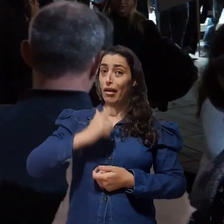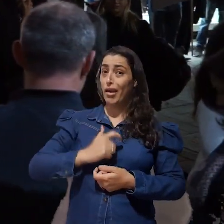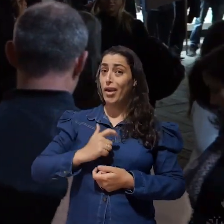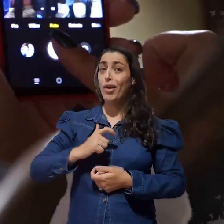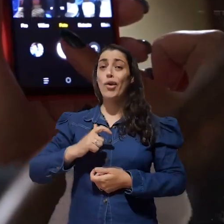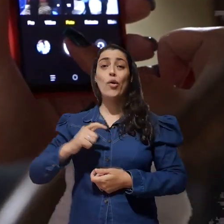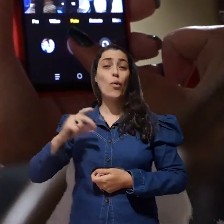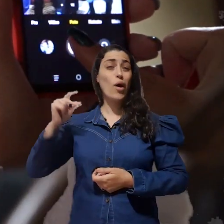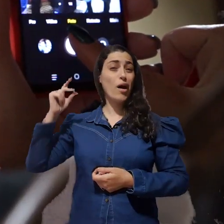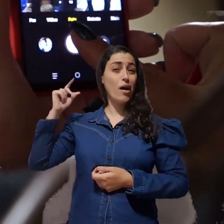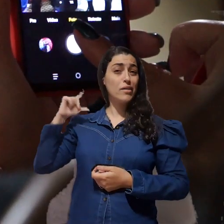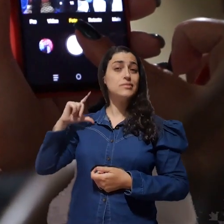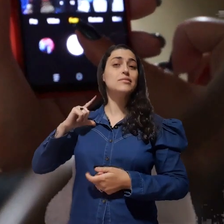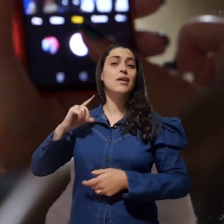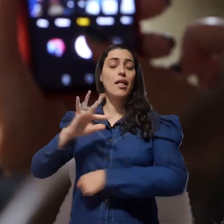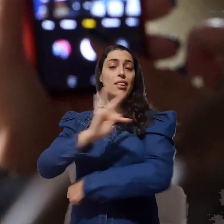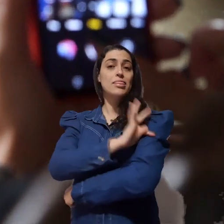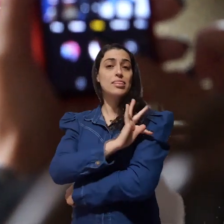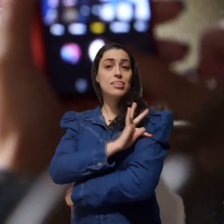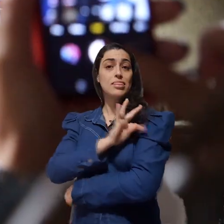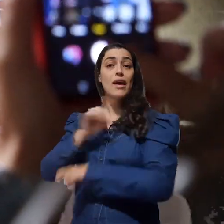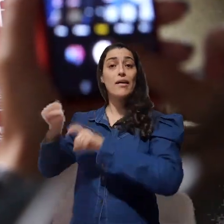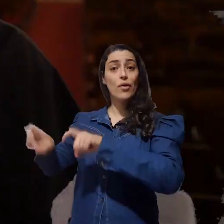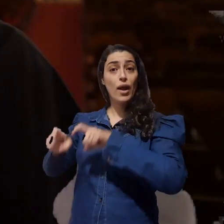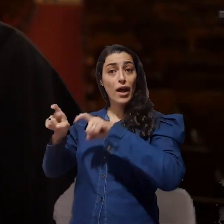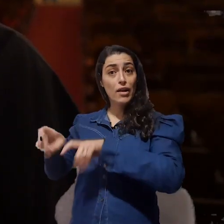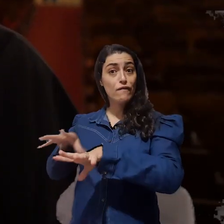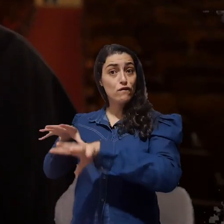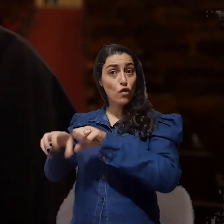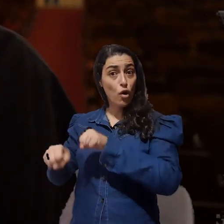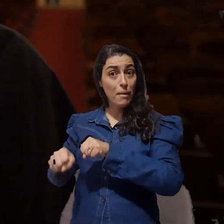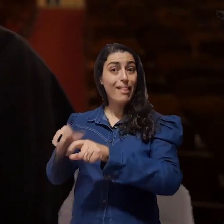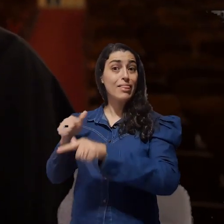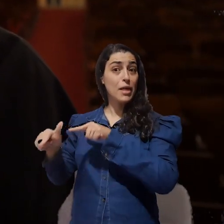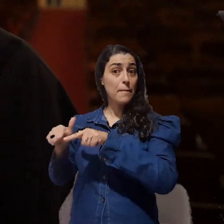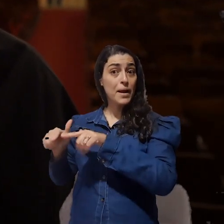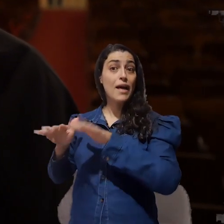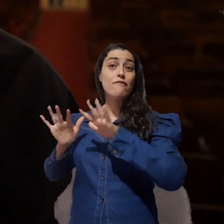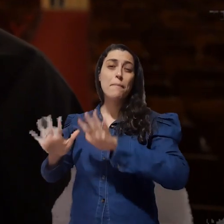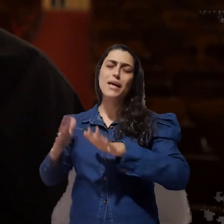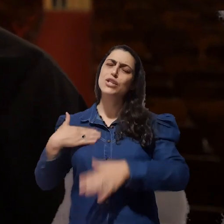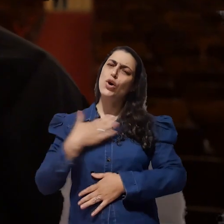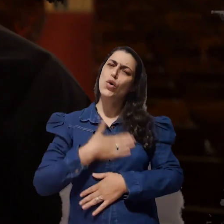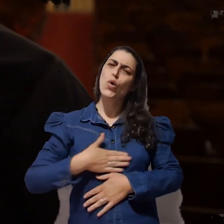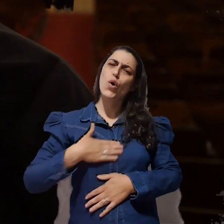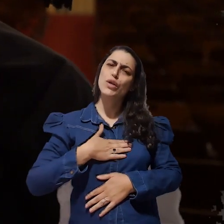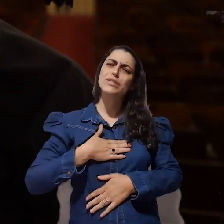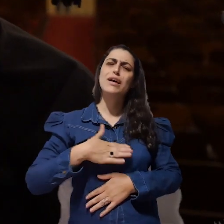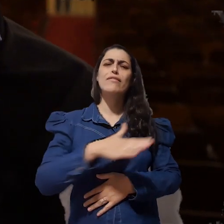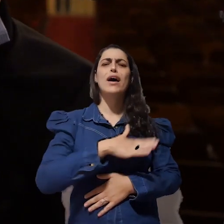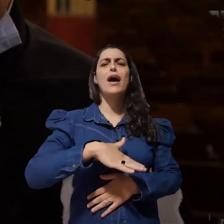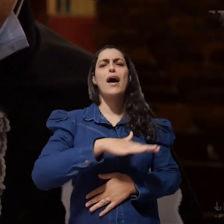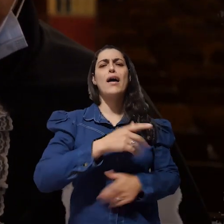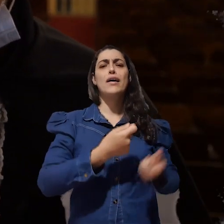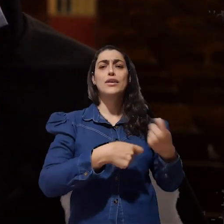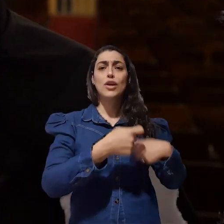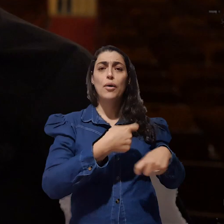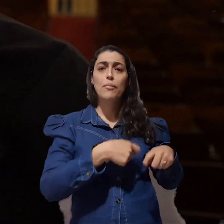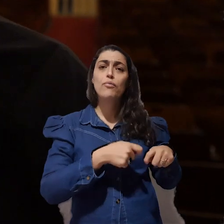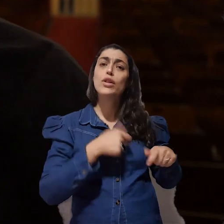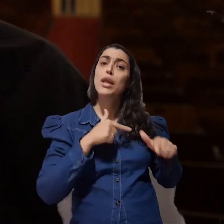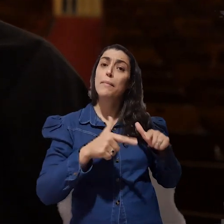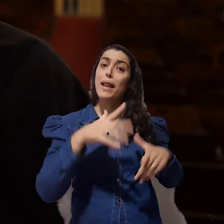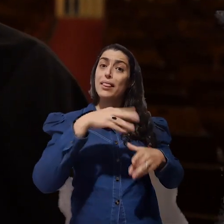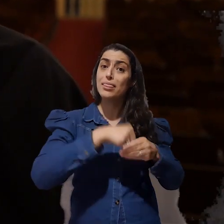agrícola formado. Trabalhei muitos anos nessa área, mas gostei sempre da administração, fiz parte de uma administração de uma própria prefeitura, entendeu?